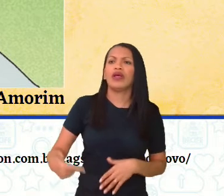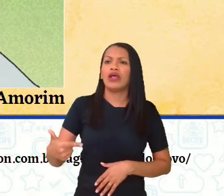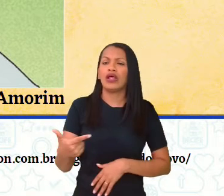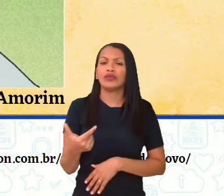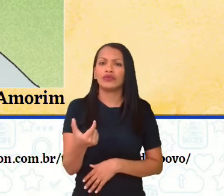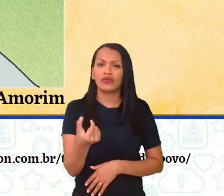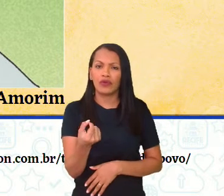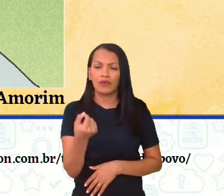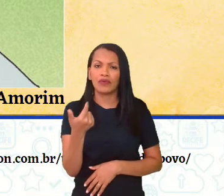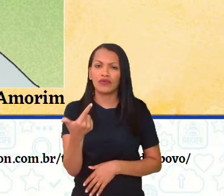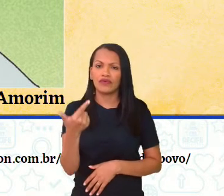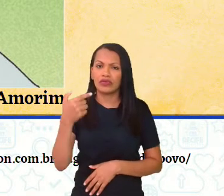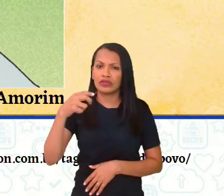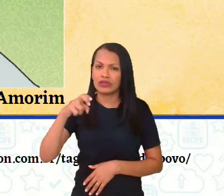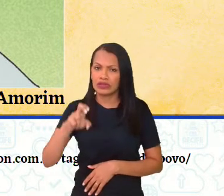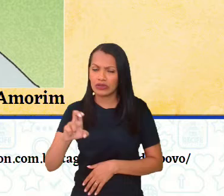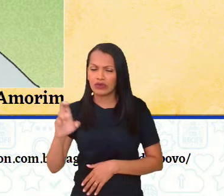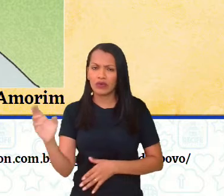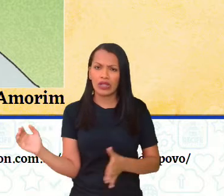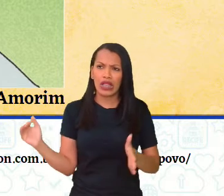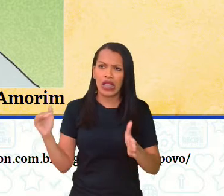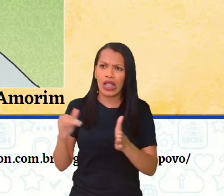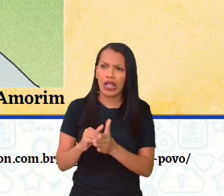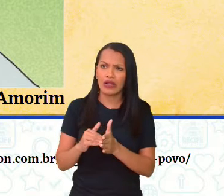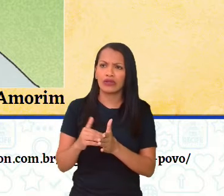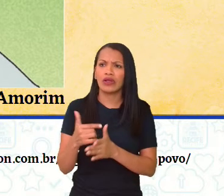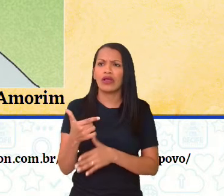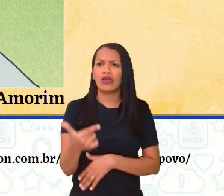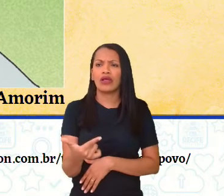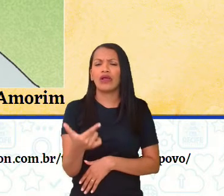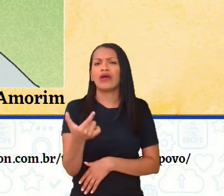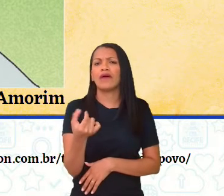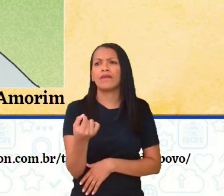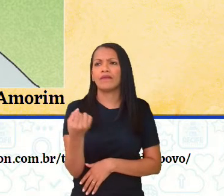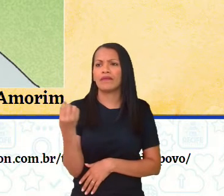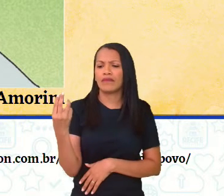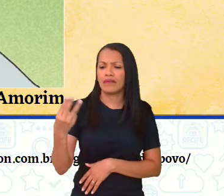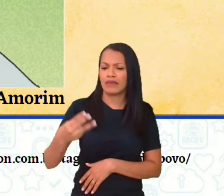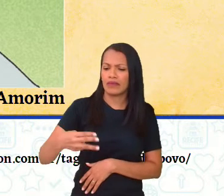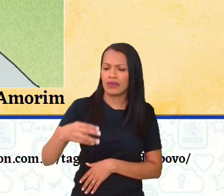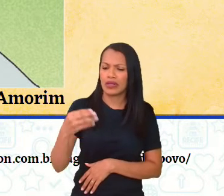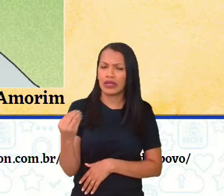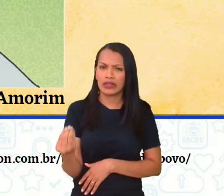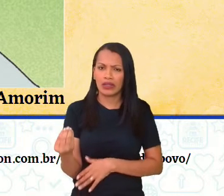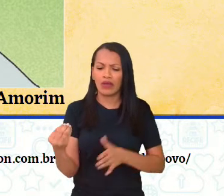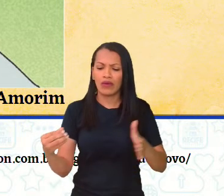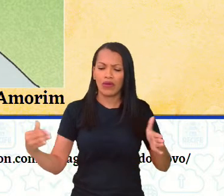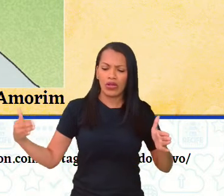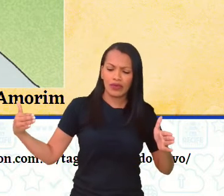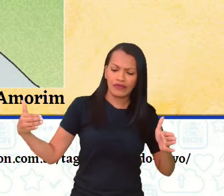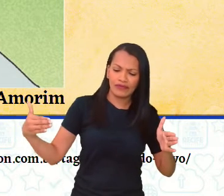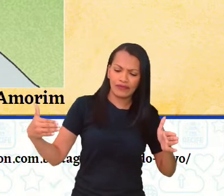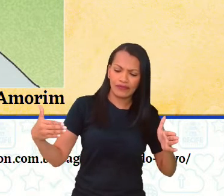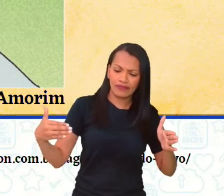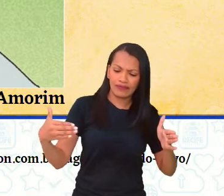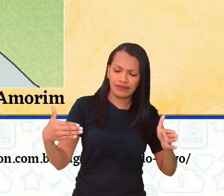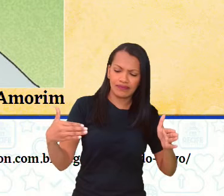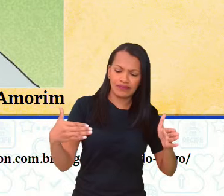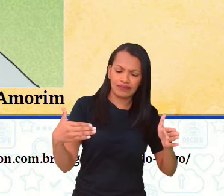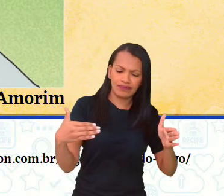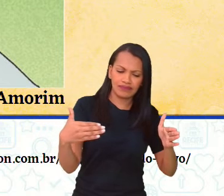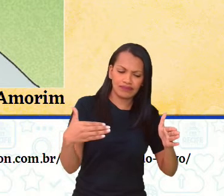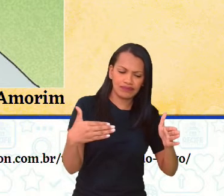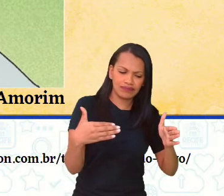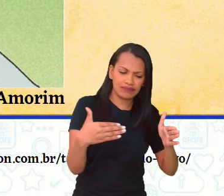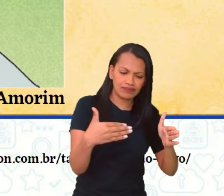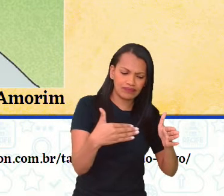a última chance em 2030. Então passou o retorno ali, né? Passou a saída de retorno e pelo que dá para ver, não